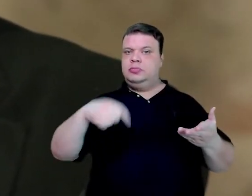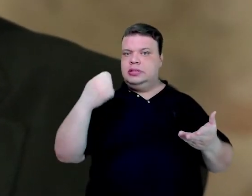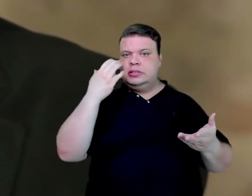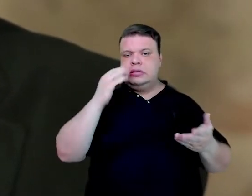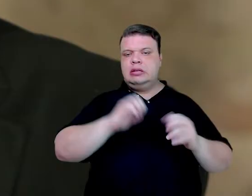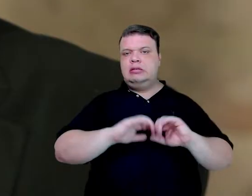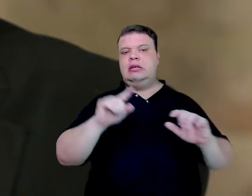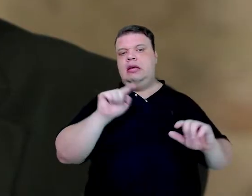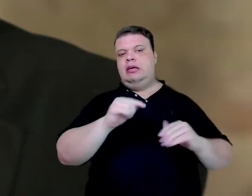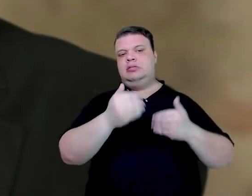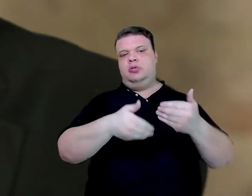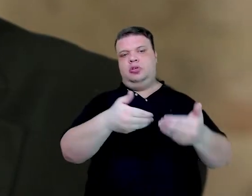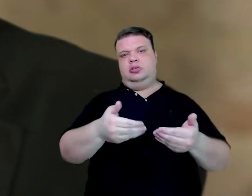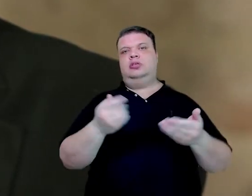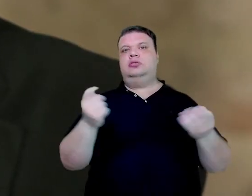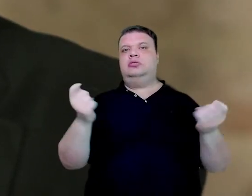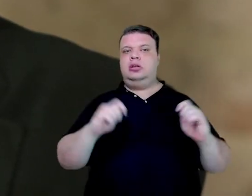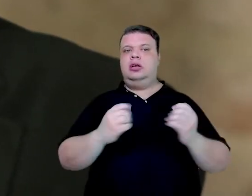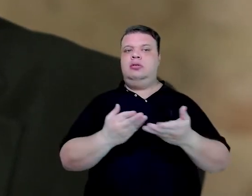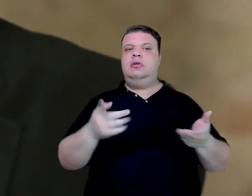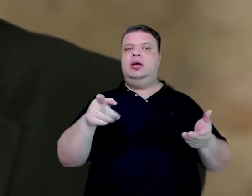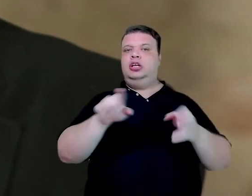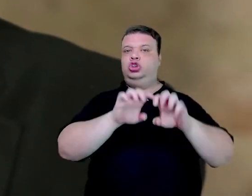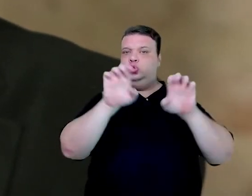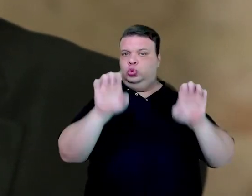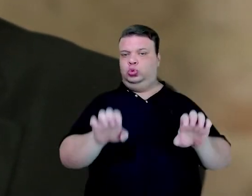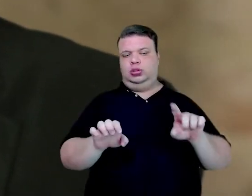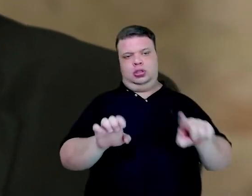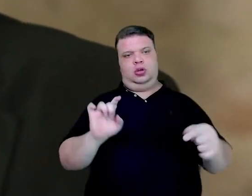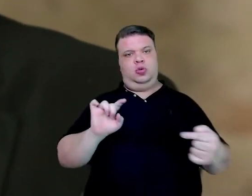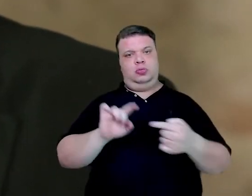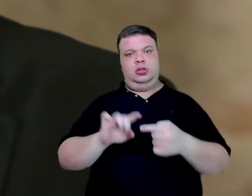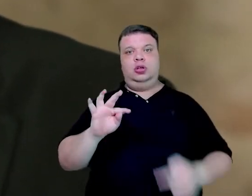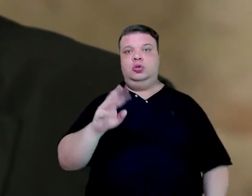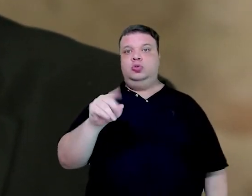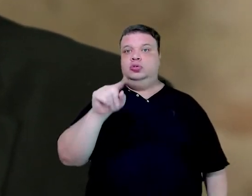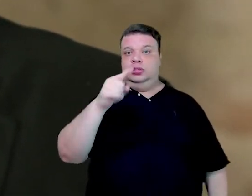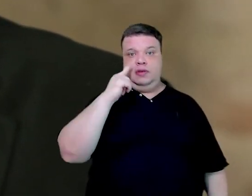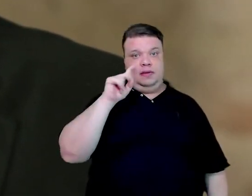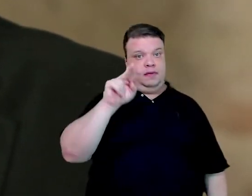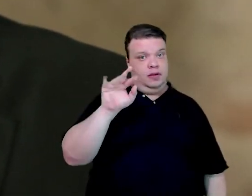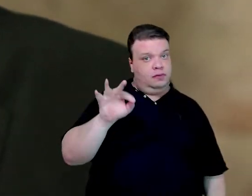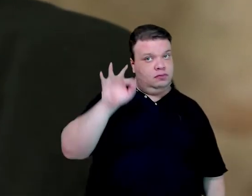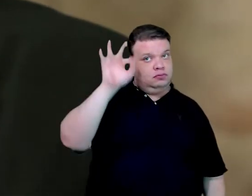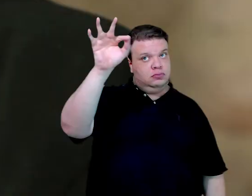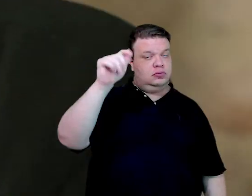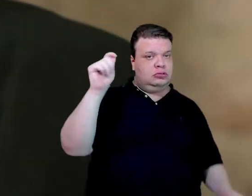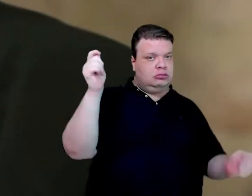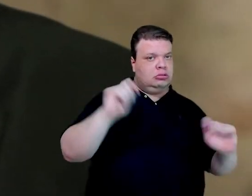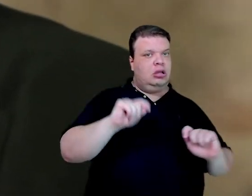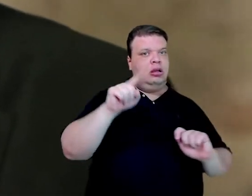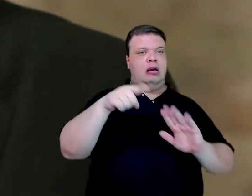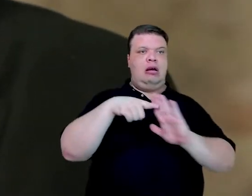gente analisa os modelos climáticos, né, seus problemas, suas